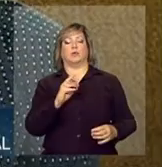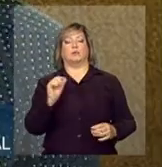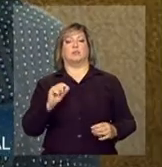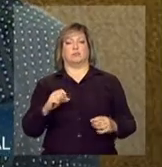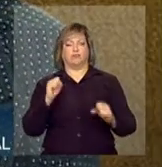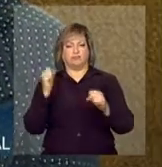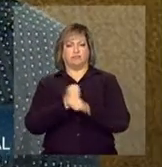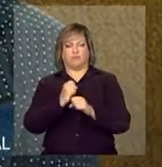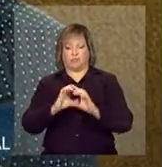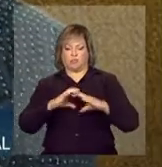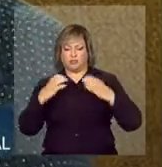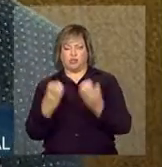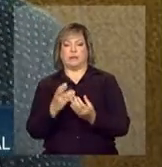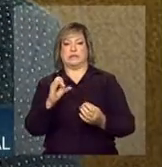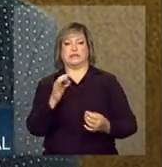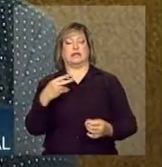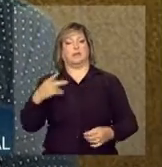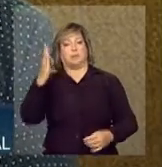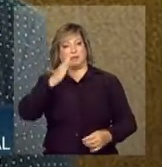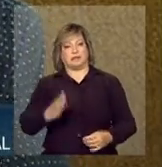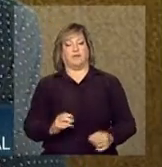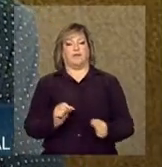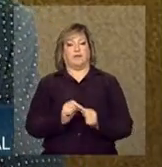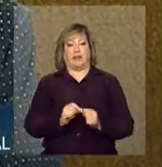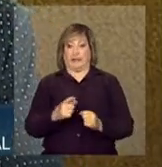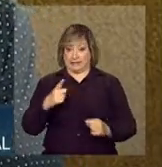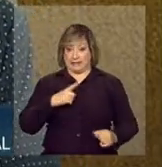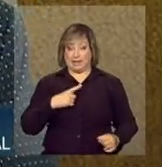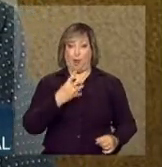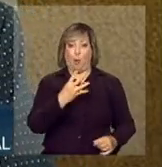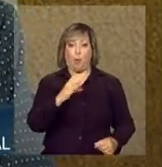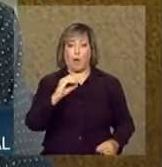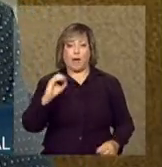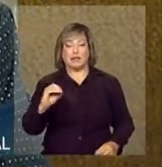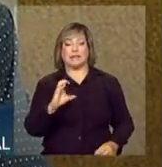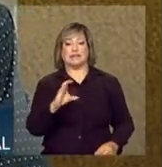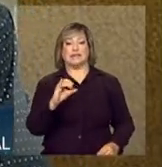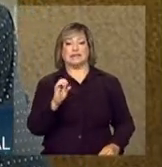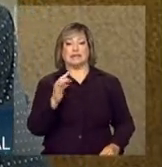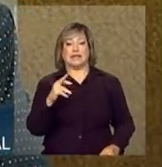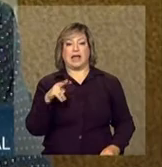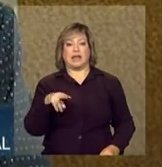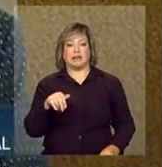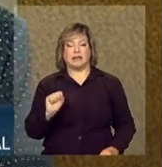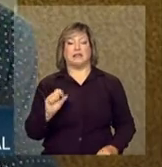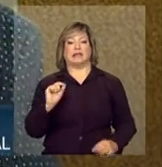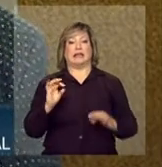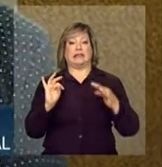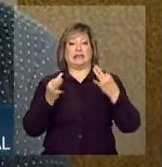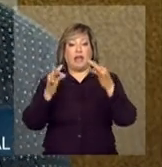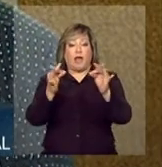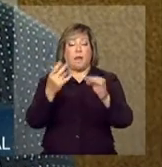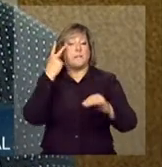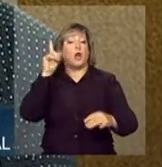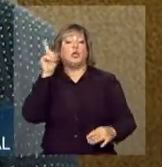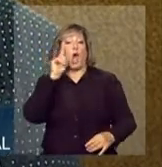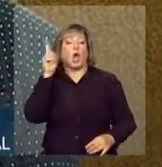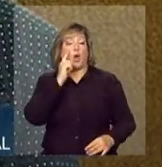no Brasil. É um orgulho. Nós estamos produzindo 400 cisternas com tecnologias sociais por